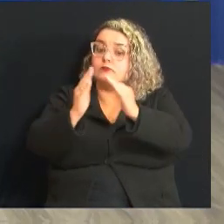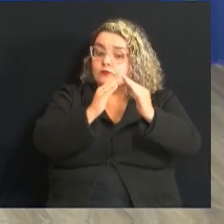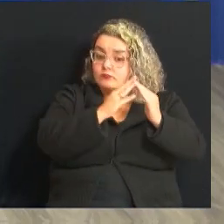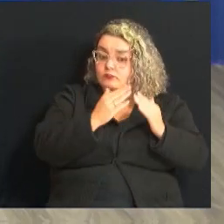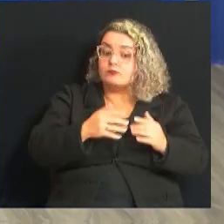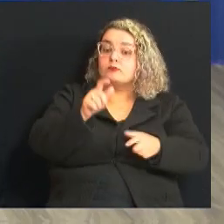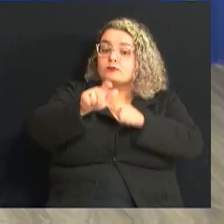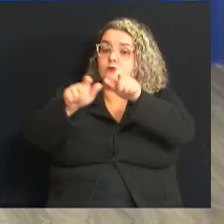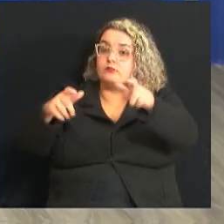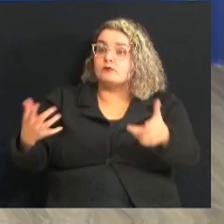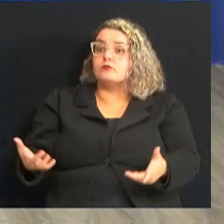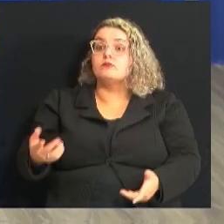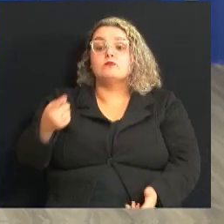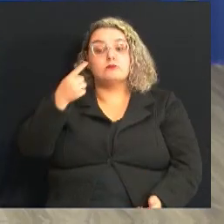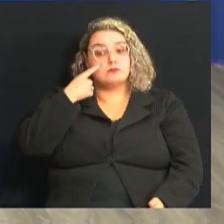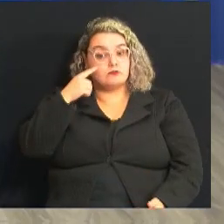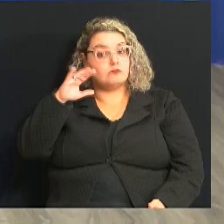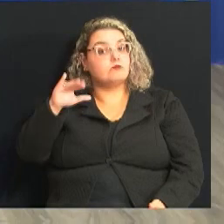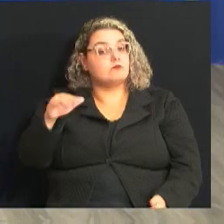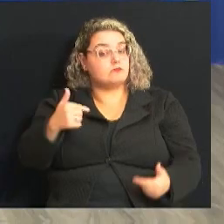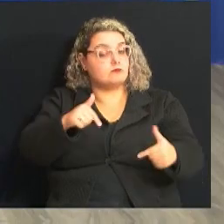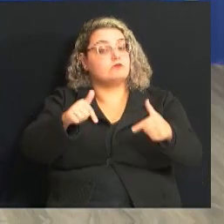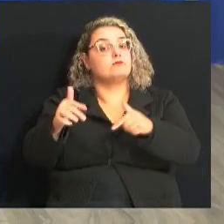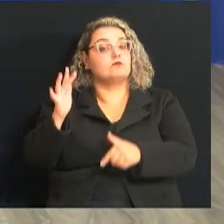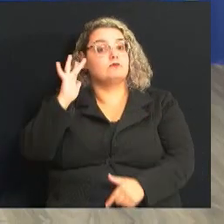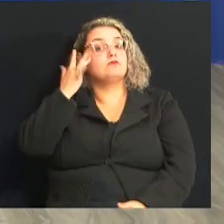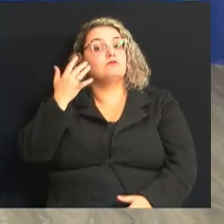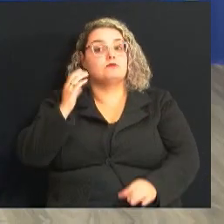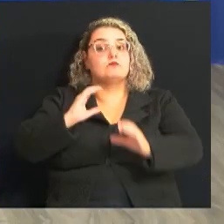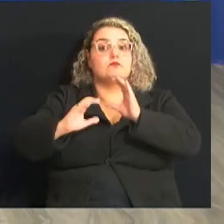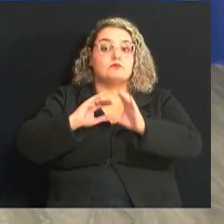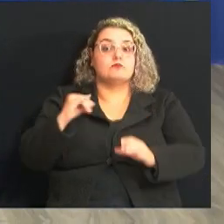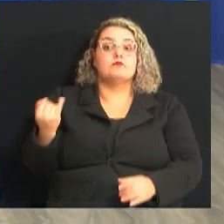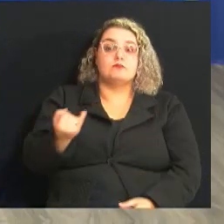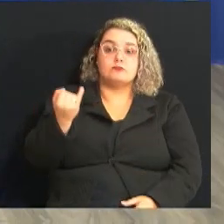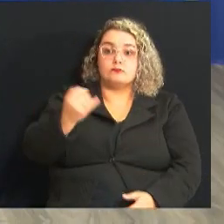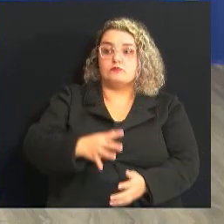ciência tem trabalhado, né? Acho que essa comunicação também é muito importante.